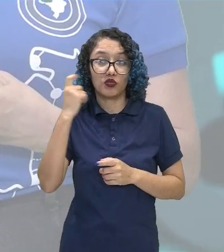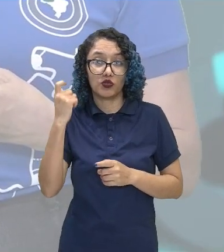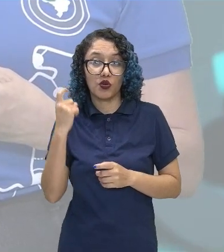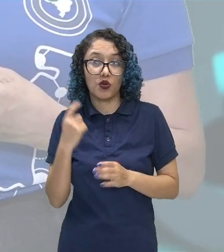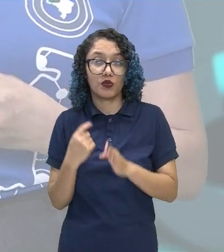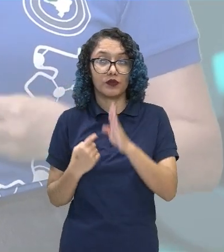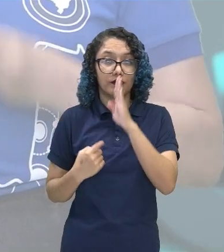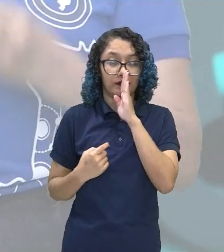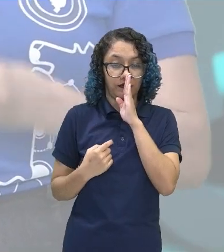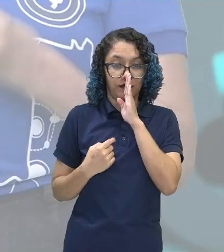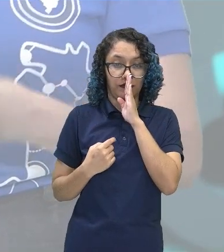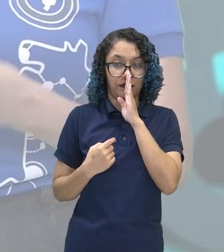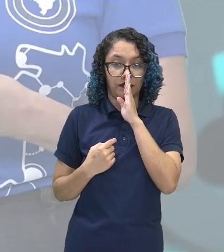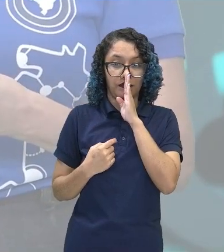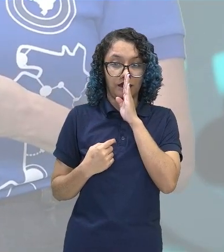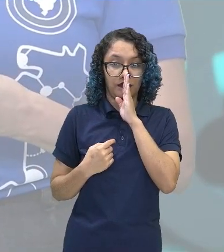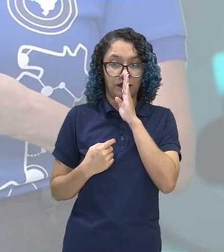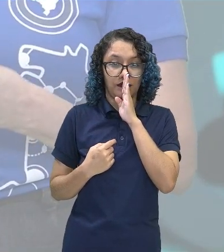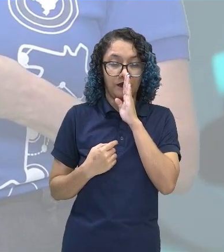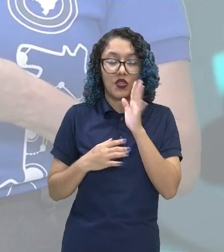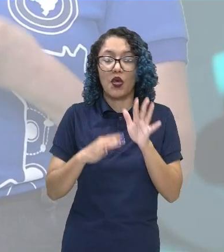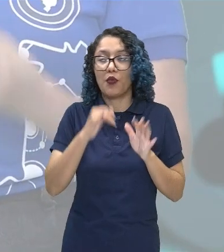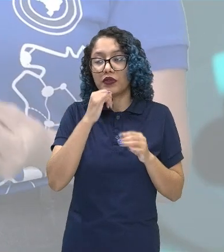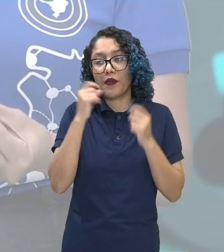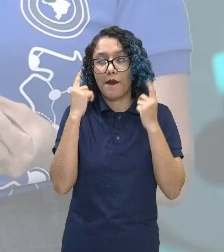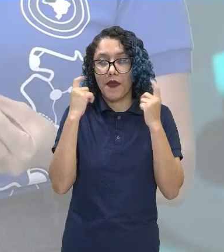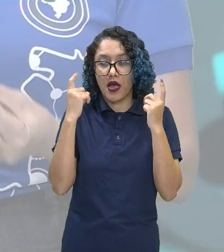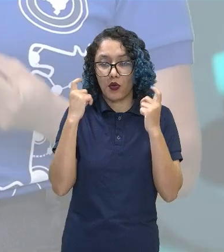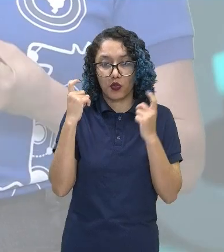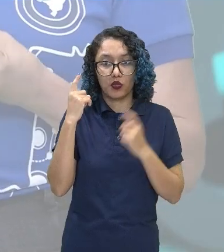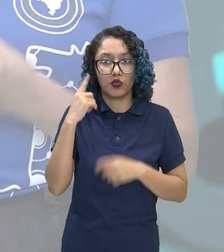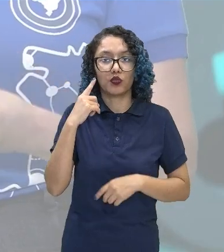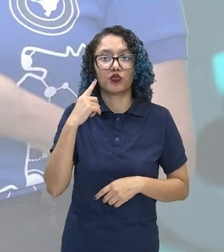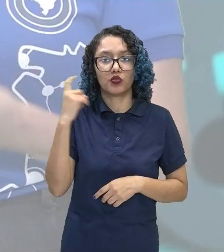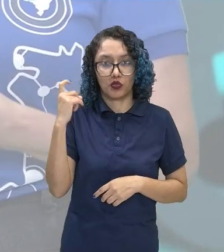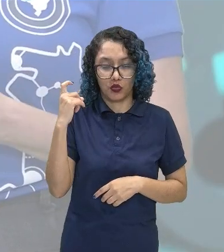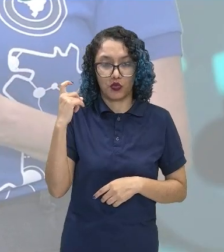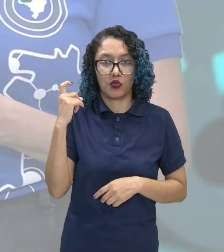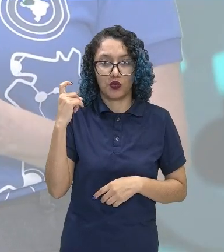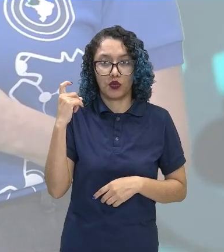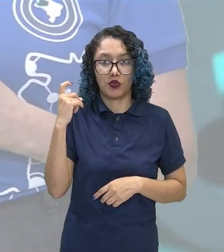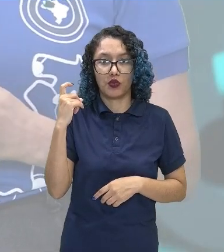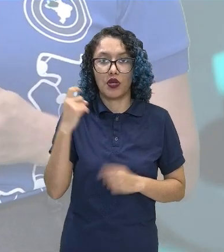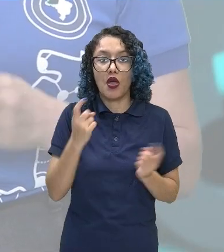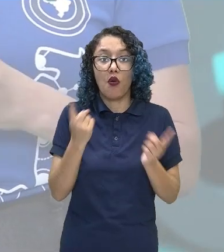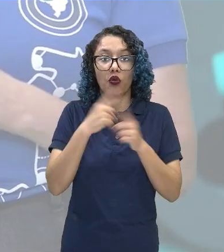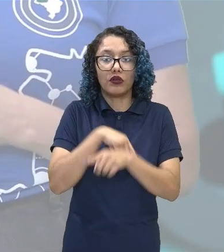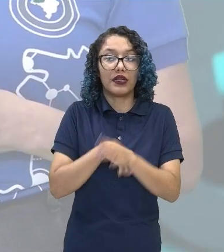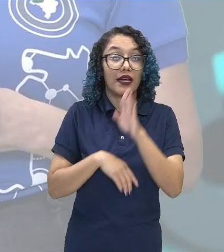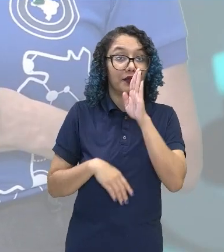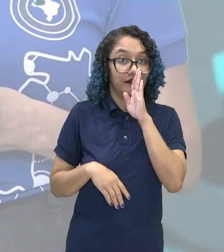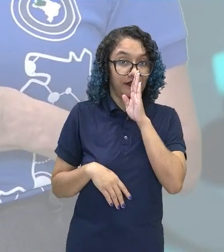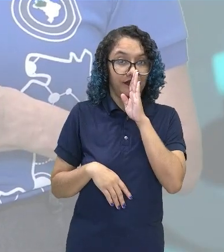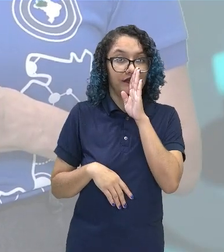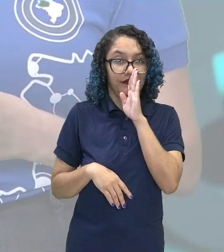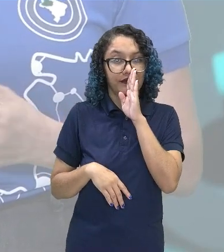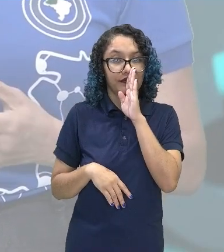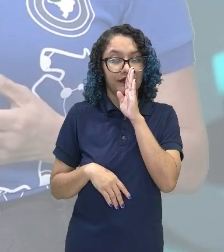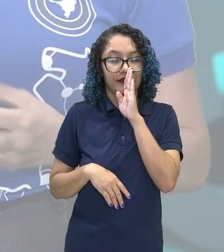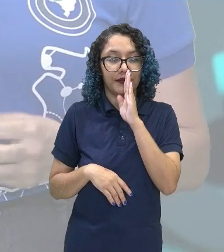silêncio. Então tem o barulho, que é o som, oposto ao